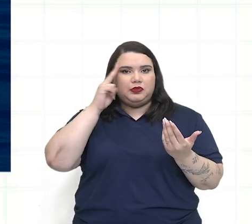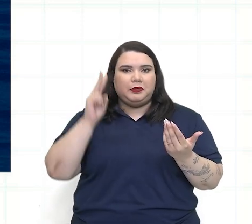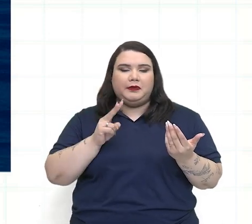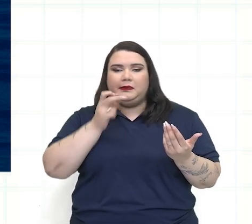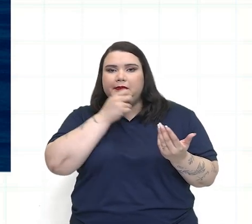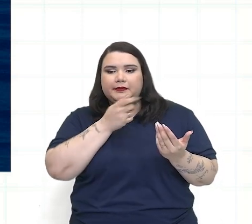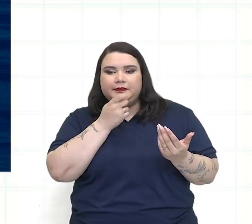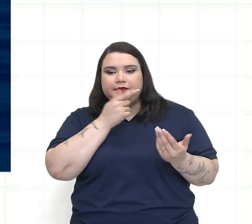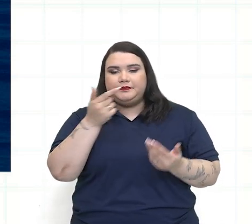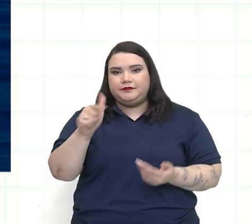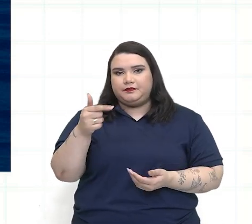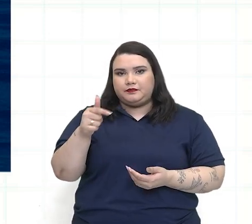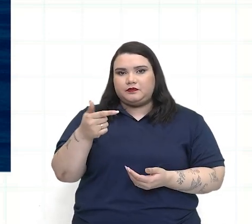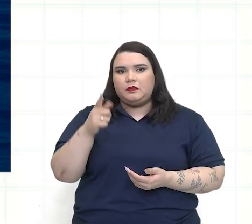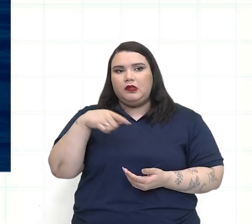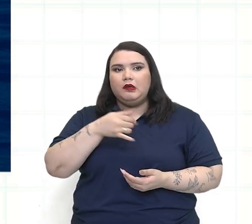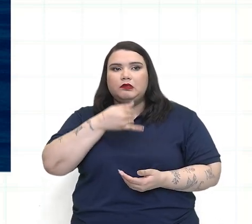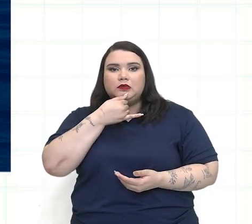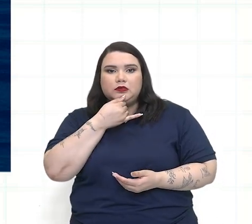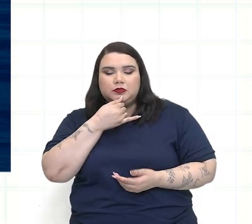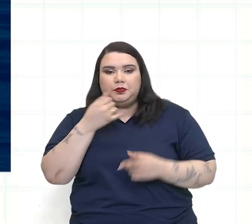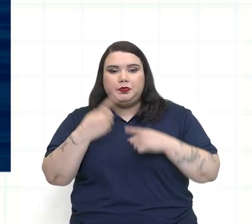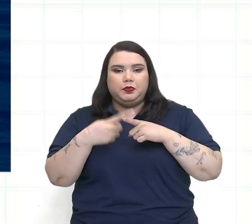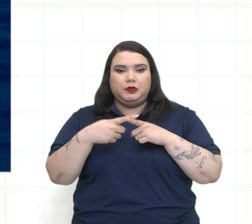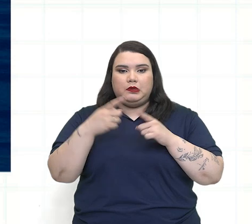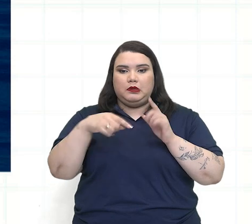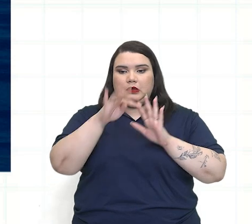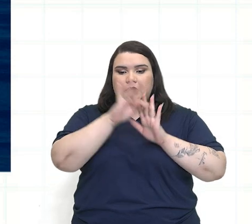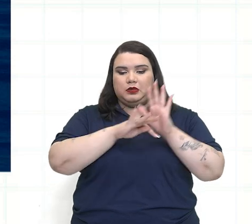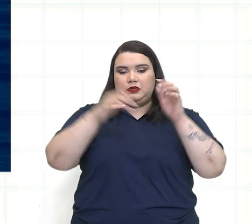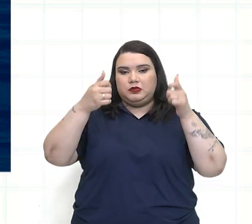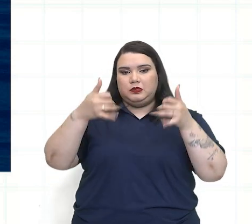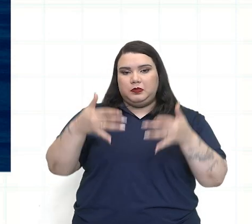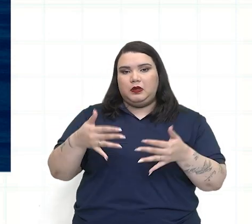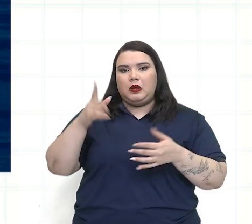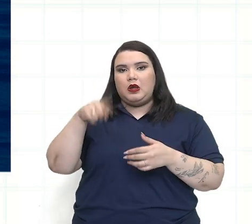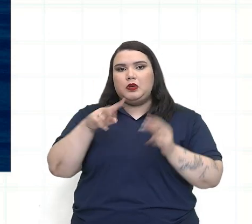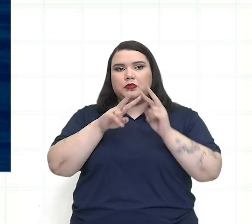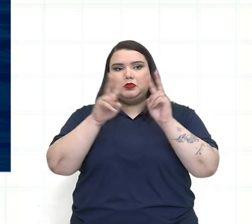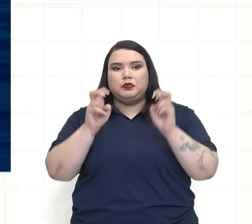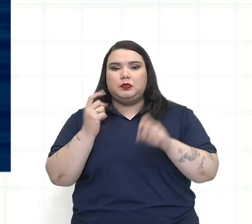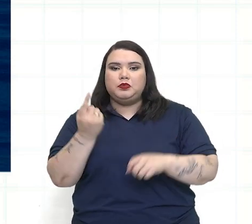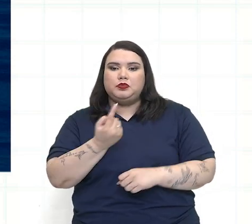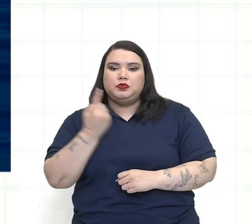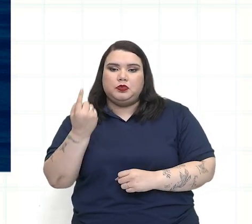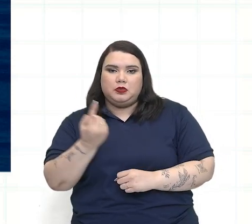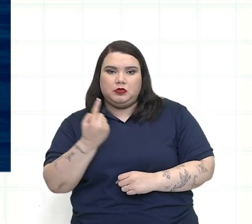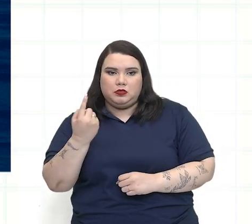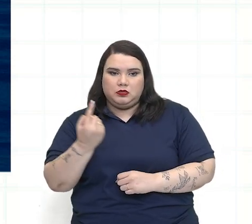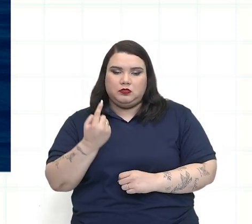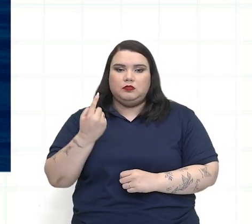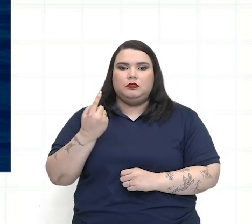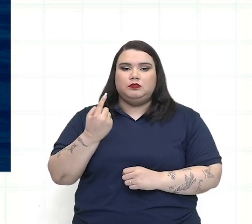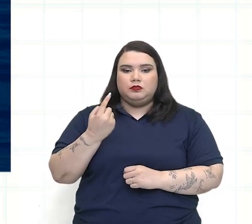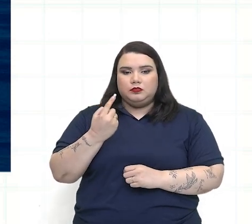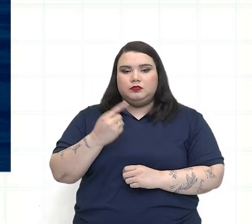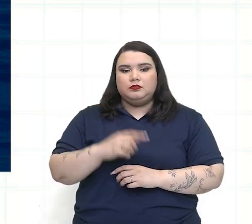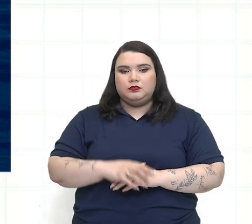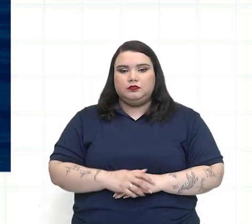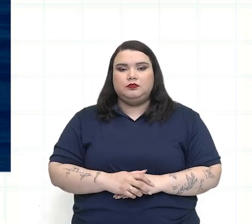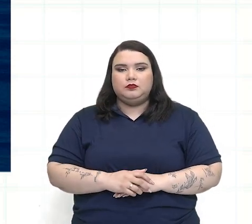história engraçada. Foi uma história triste porque esse texto fala o quê? De solidão, né? Porque a estrela era sozinha